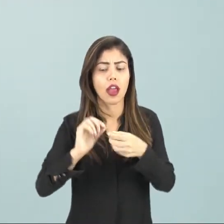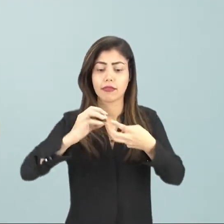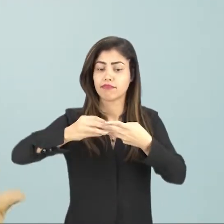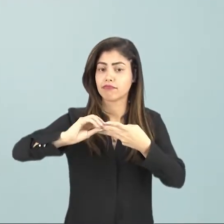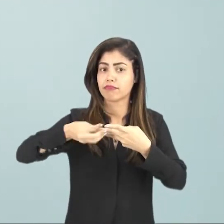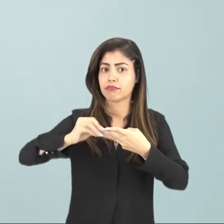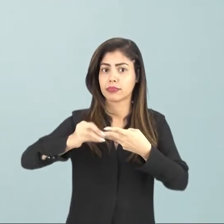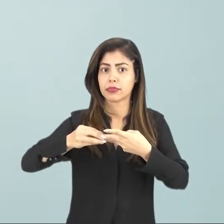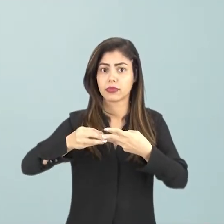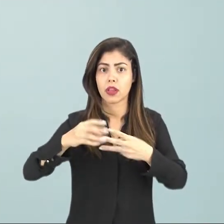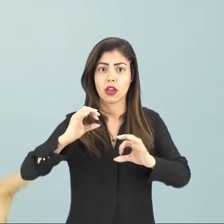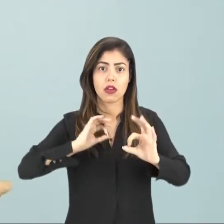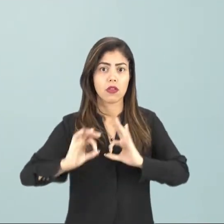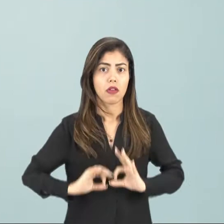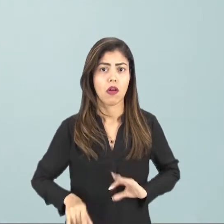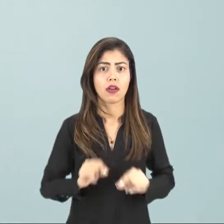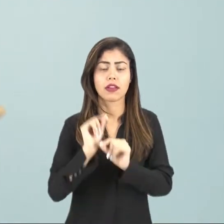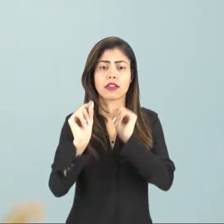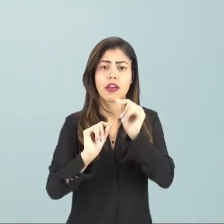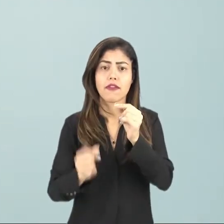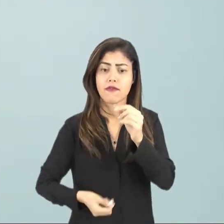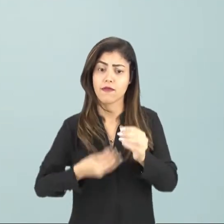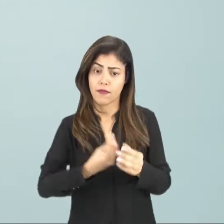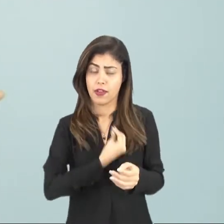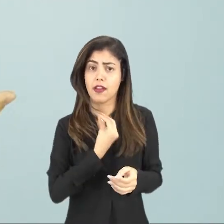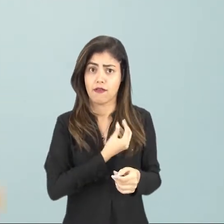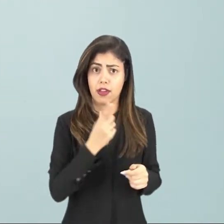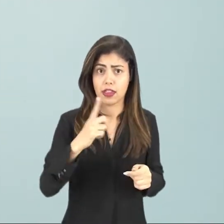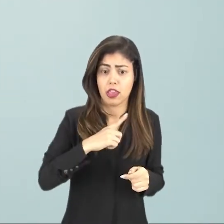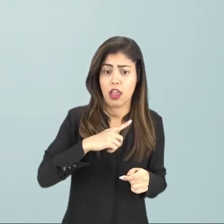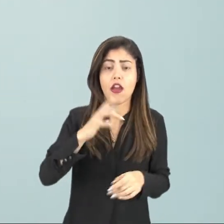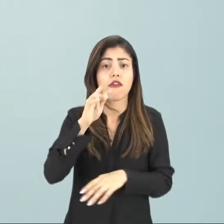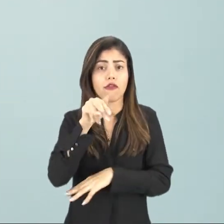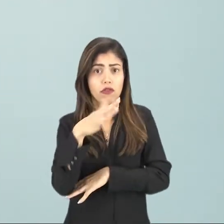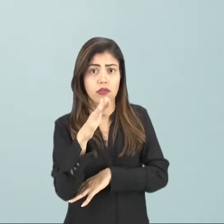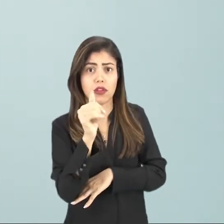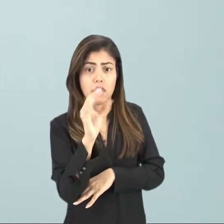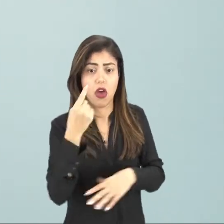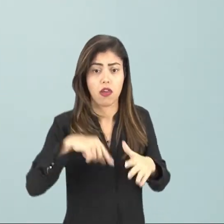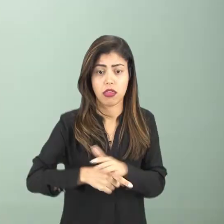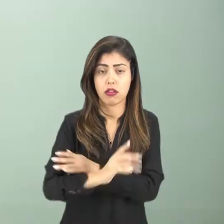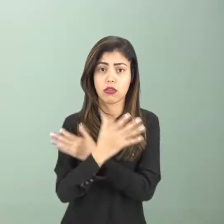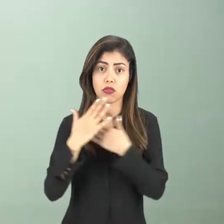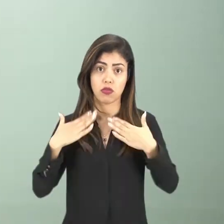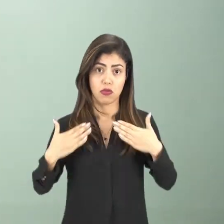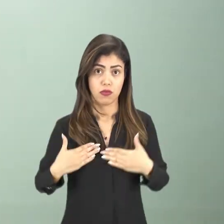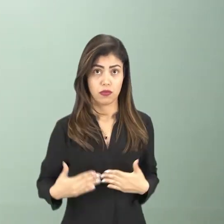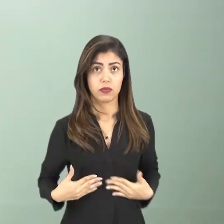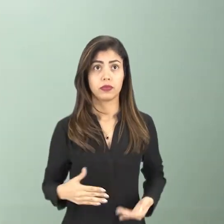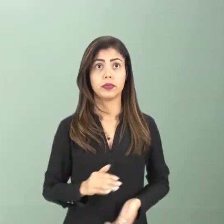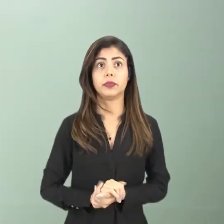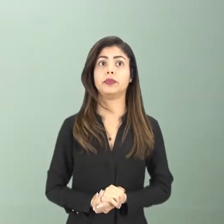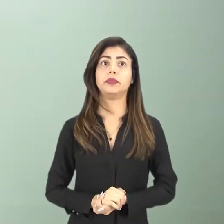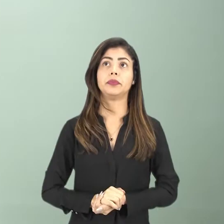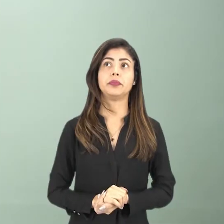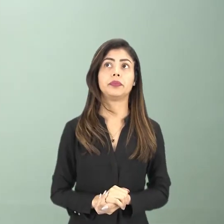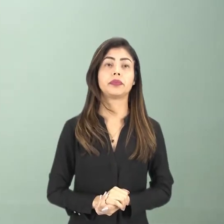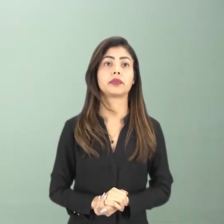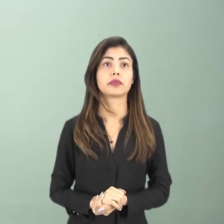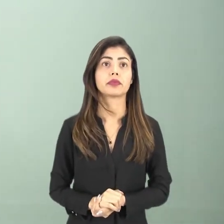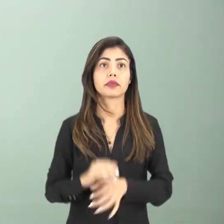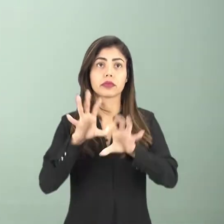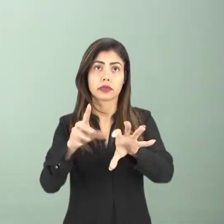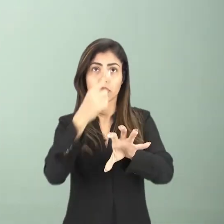e são órgãos que são vivos e que são ricos e que têm função dentro do nosso corpo, certo? Bom,